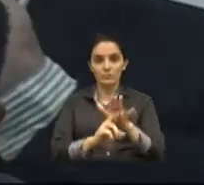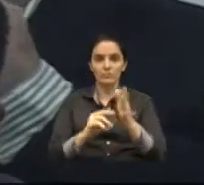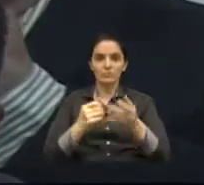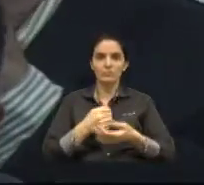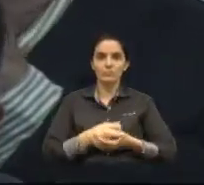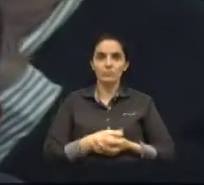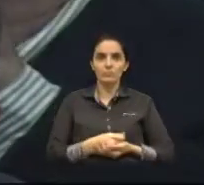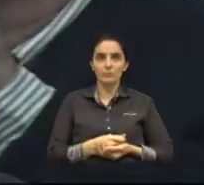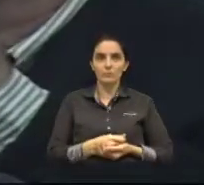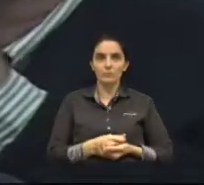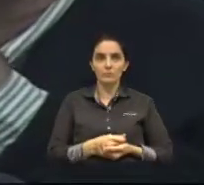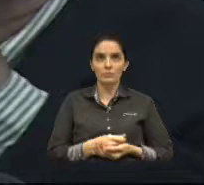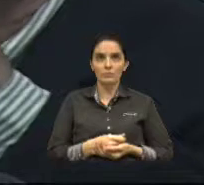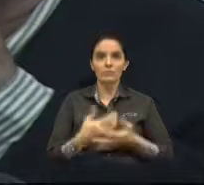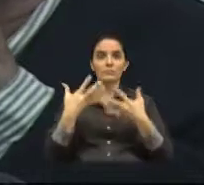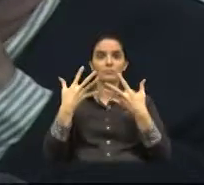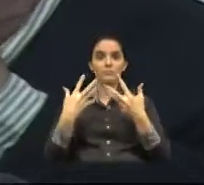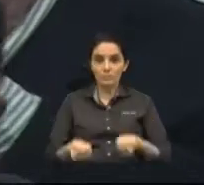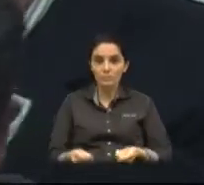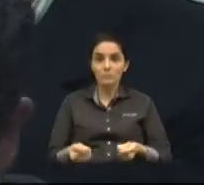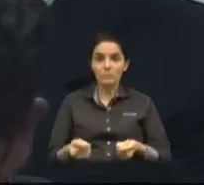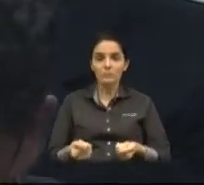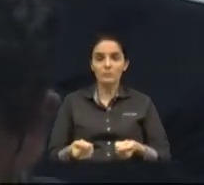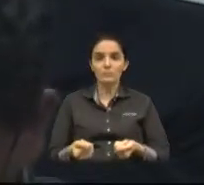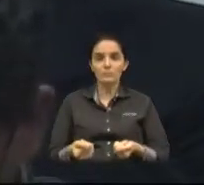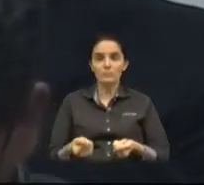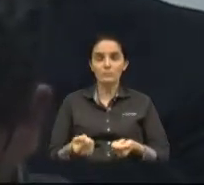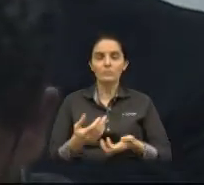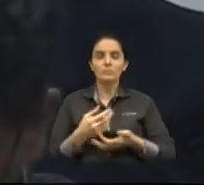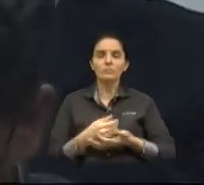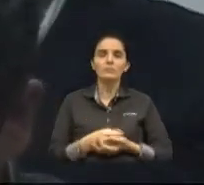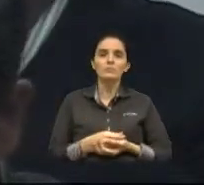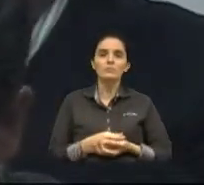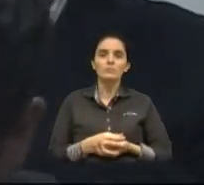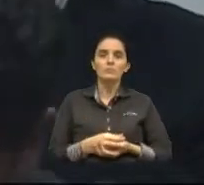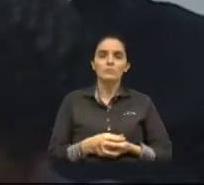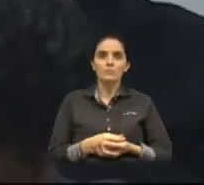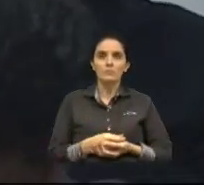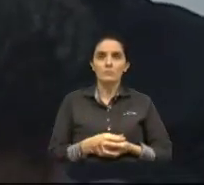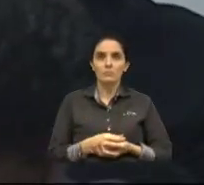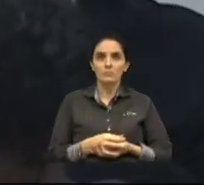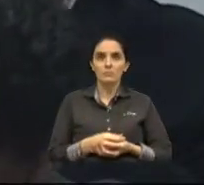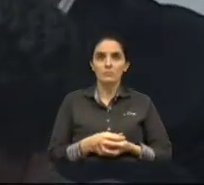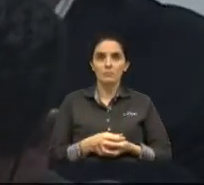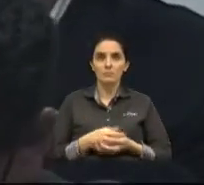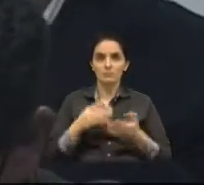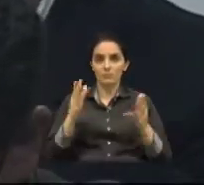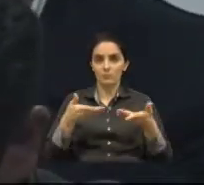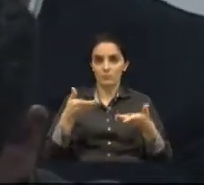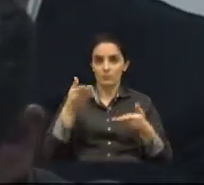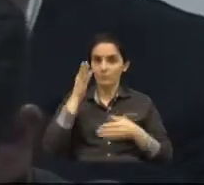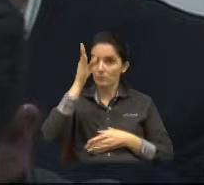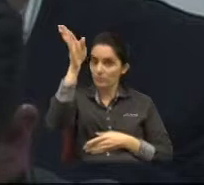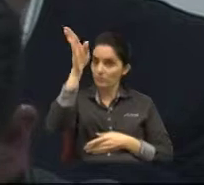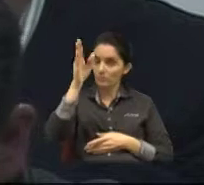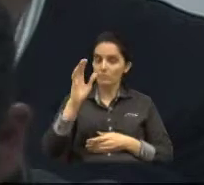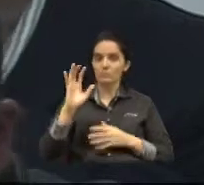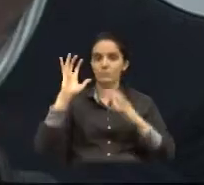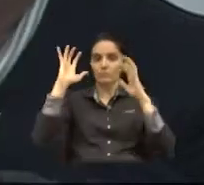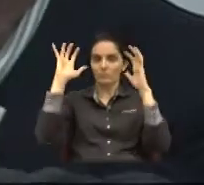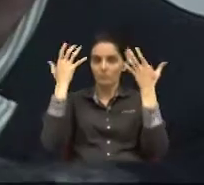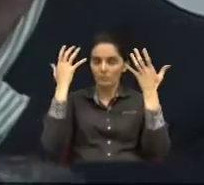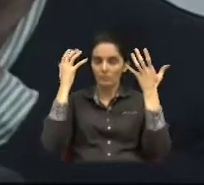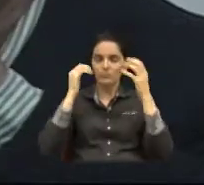Imediatamente de pronto, eles assim, já estamos indo para São Paulo. E nesse exato momento eles estão lá no evento da Federação Paulista de